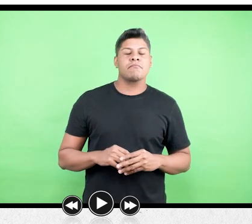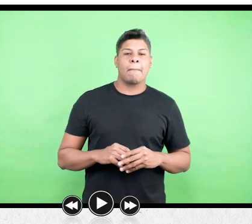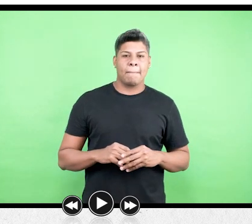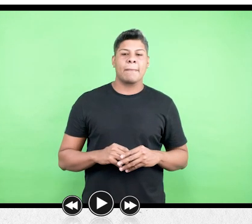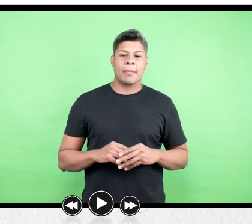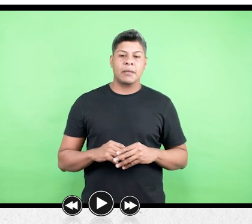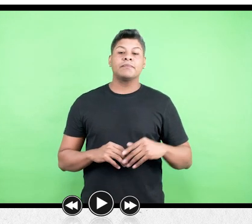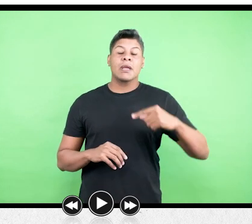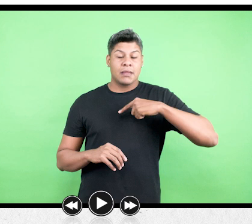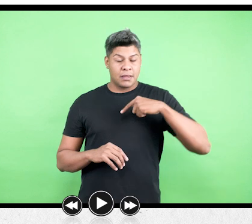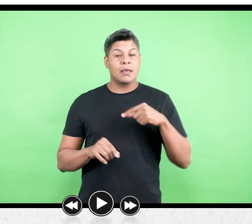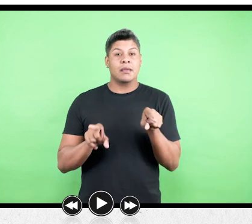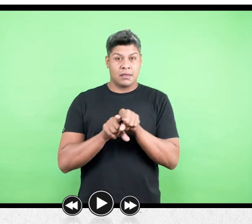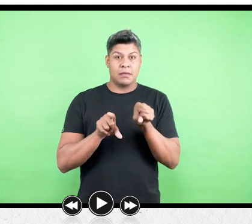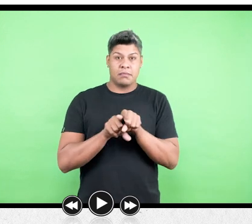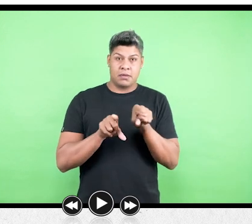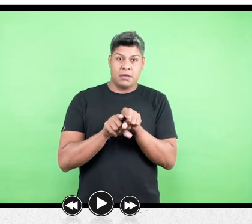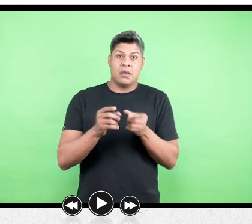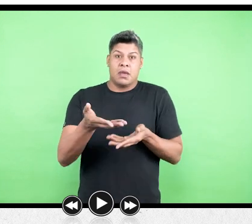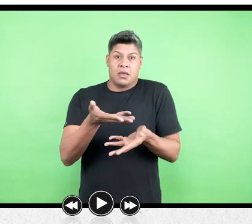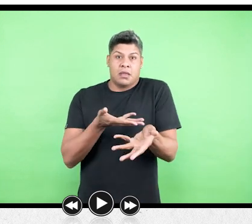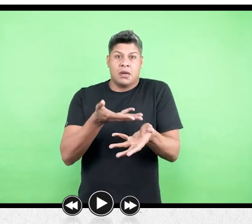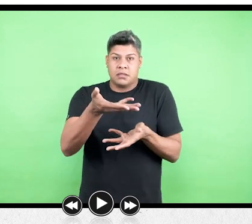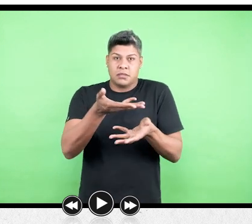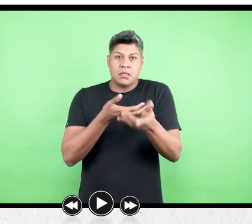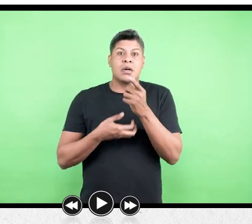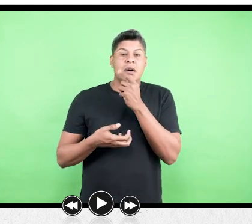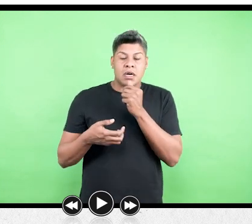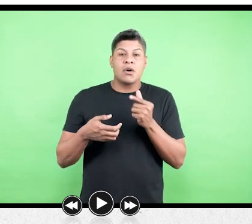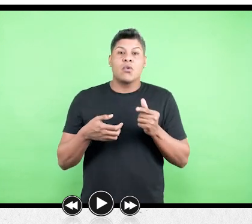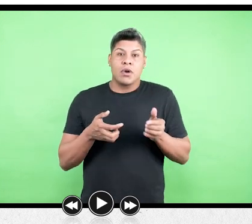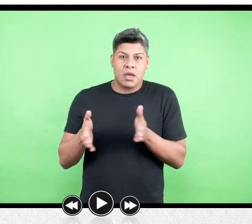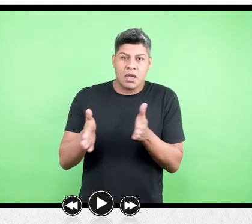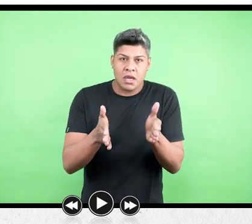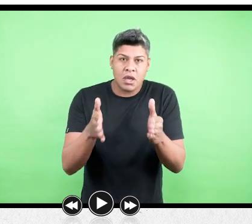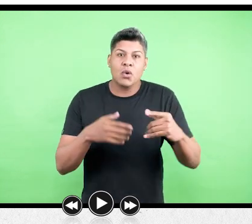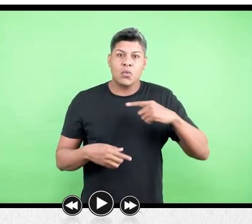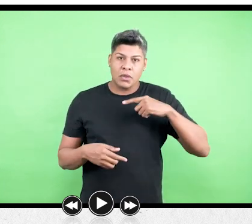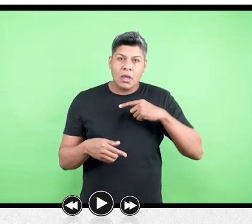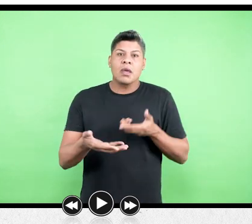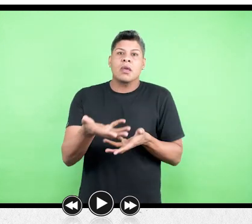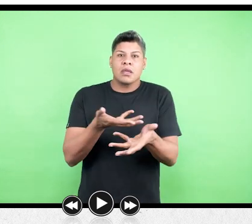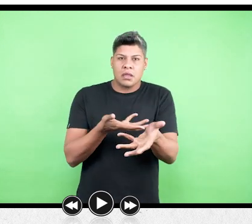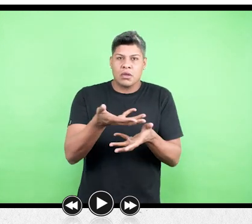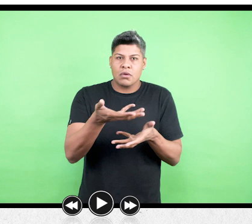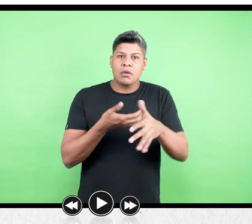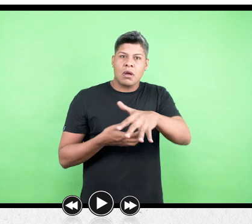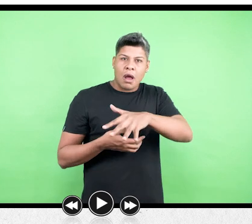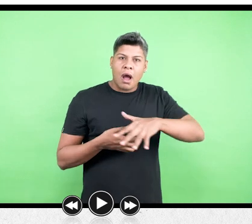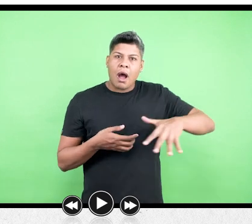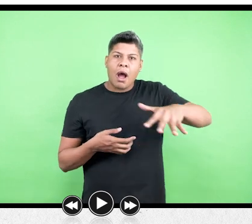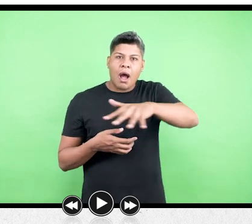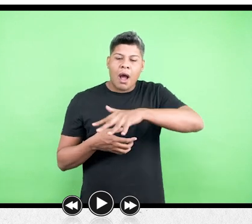Também nós temos, além dessas interações dos rios com os aquíferos, nós temos interações entre áreas úmidas